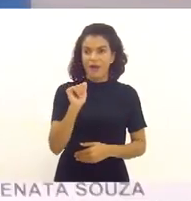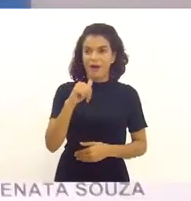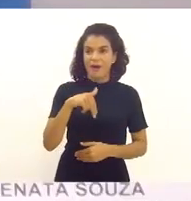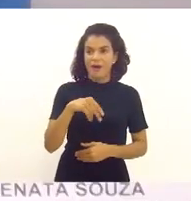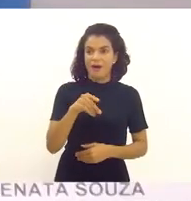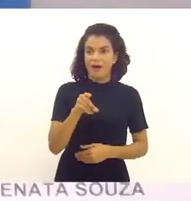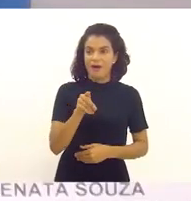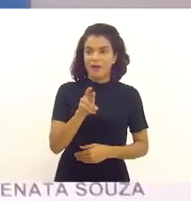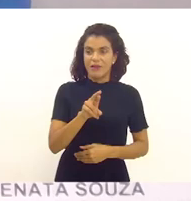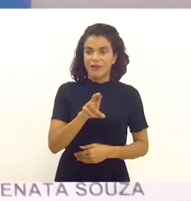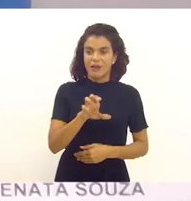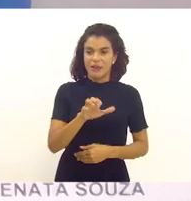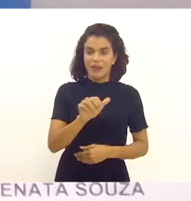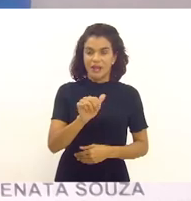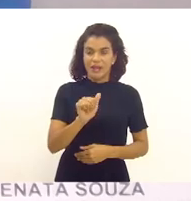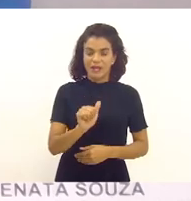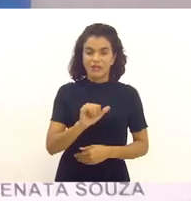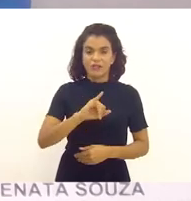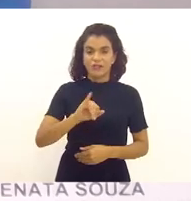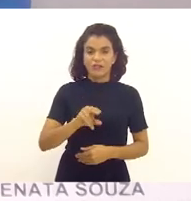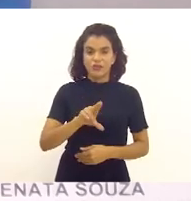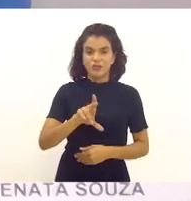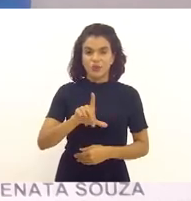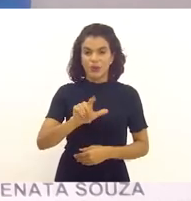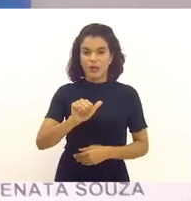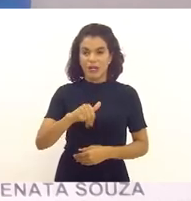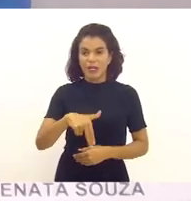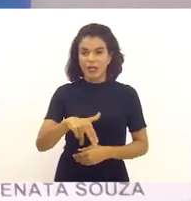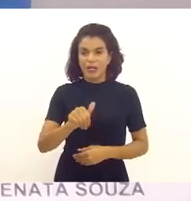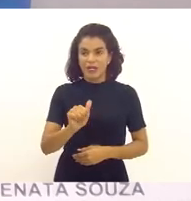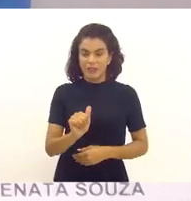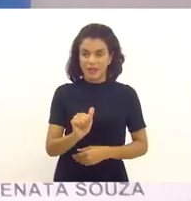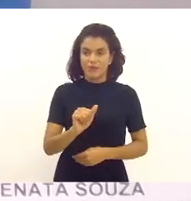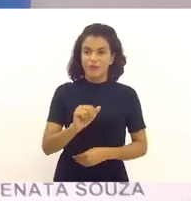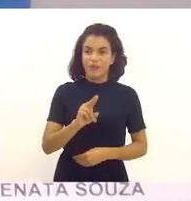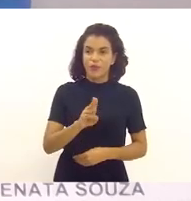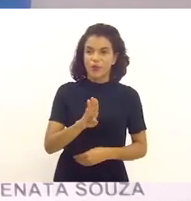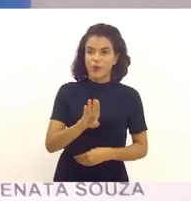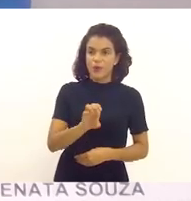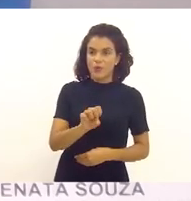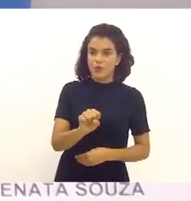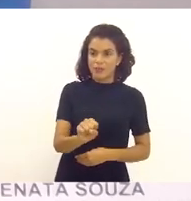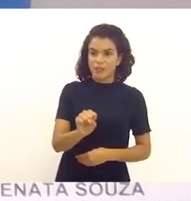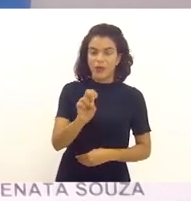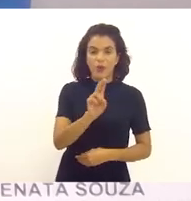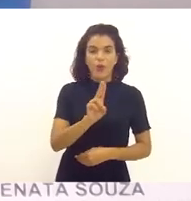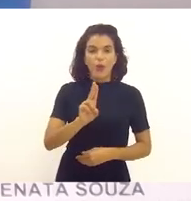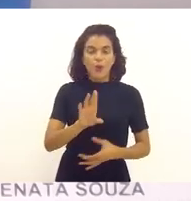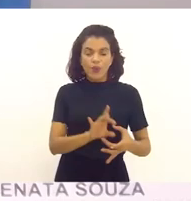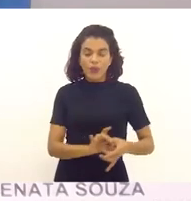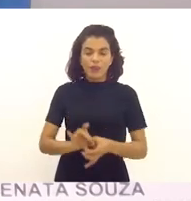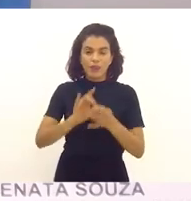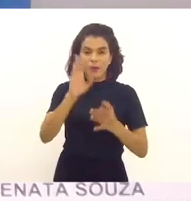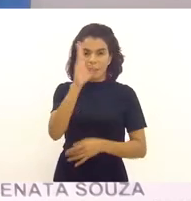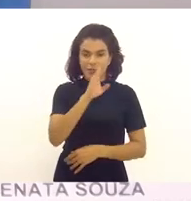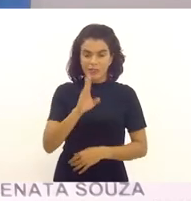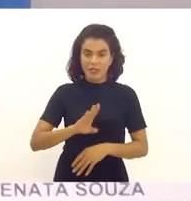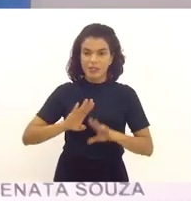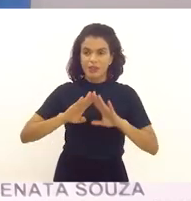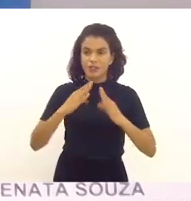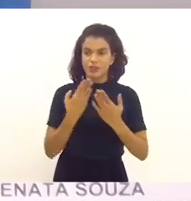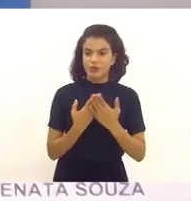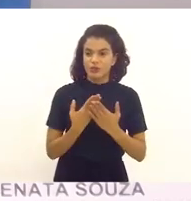convida agora a senhora Juliana fome te da UBS União Brasileira de estudantes a senhora tem aí